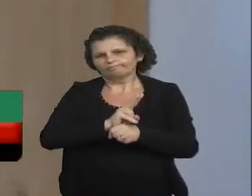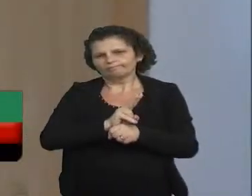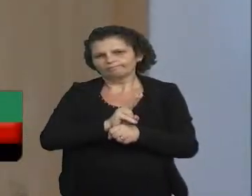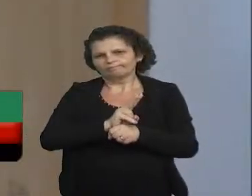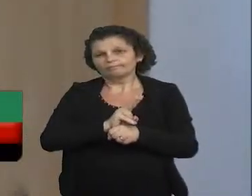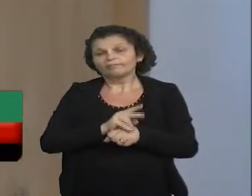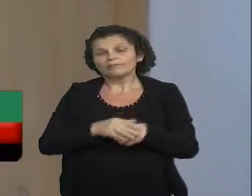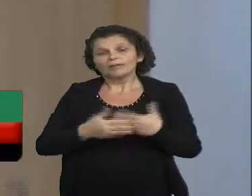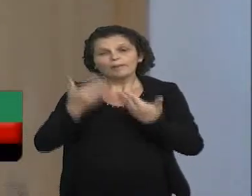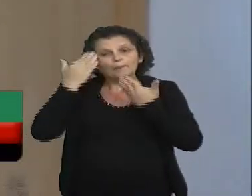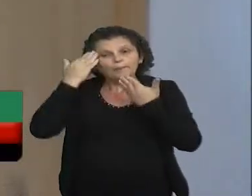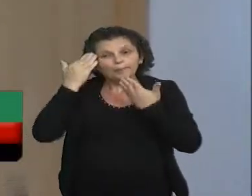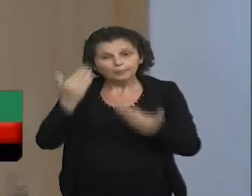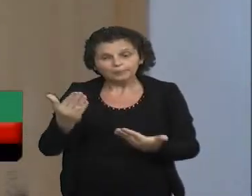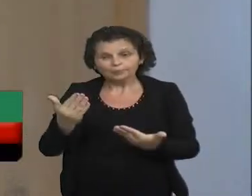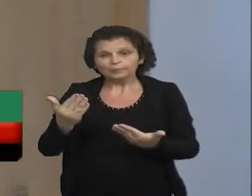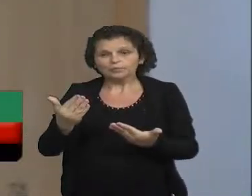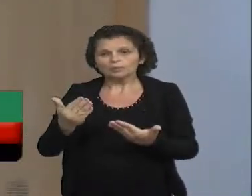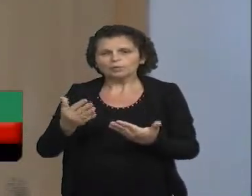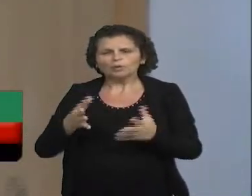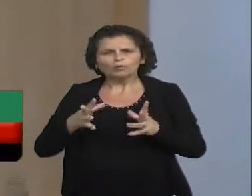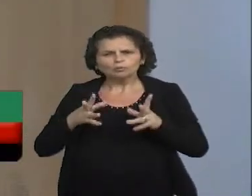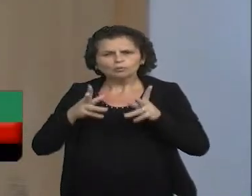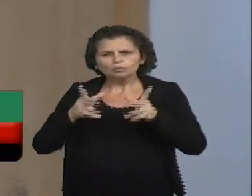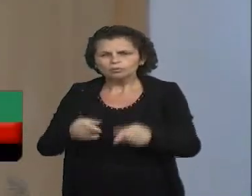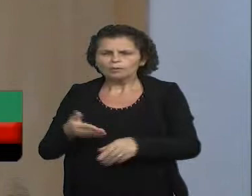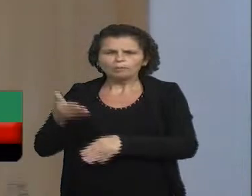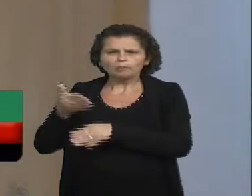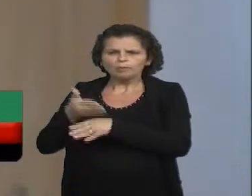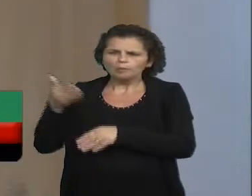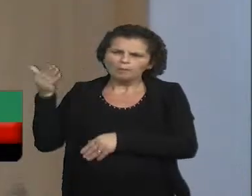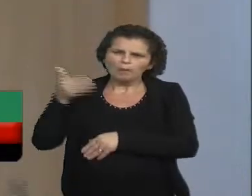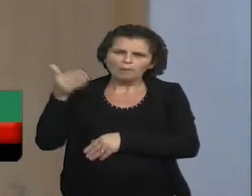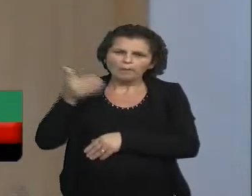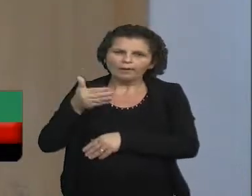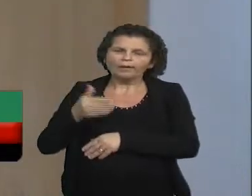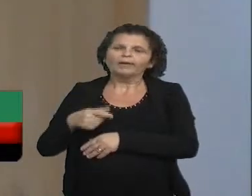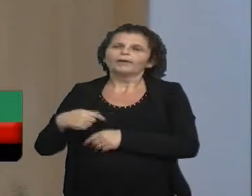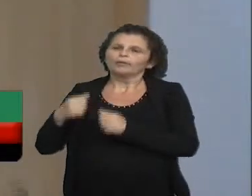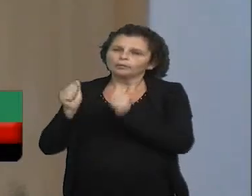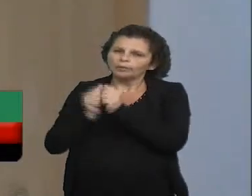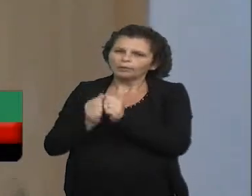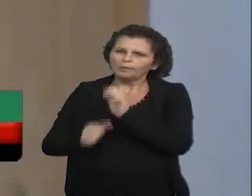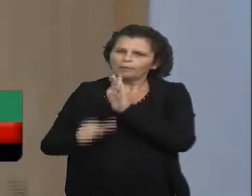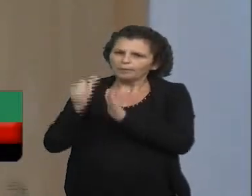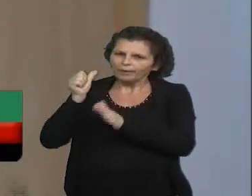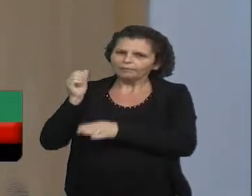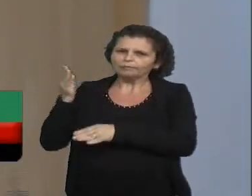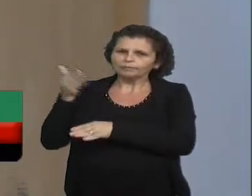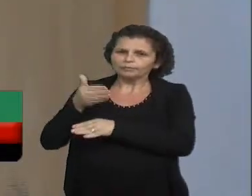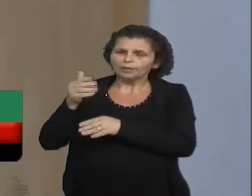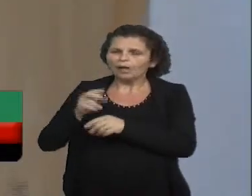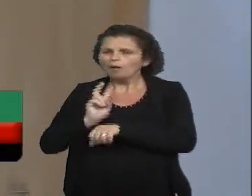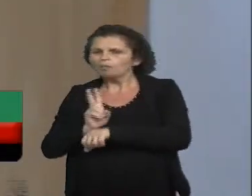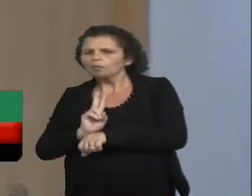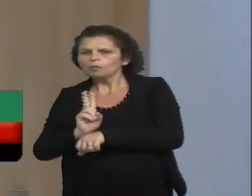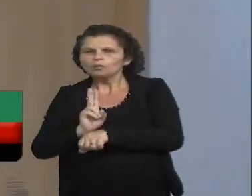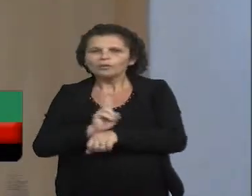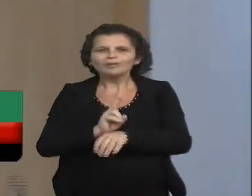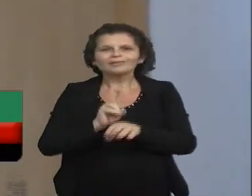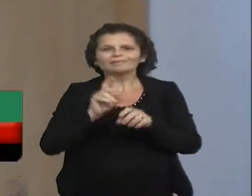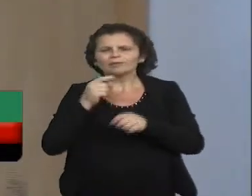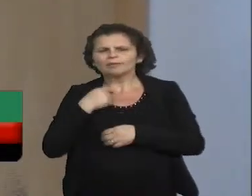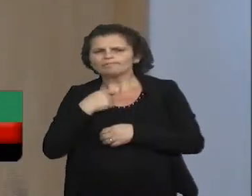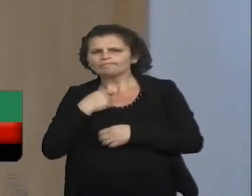atendimento. Muito obrigado por todas as vezes que você me acompanhou no meu primeiro mandato, e a gente, às vezes, querendo fiscalizar